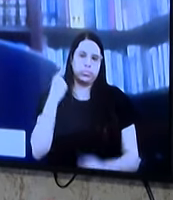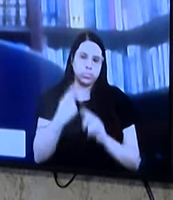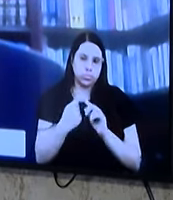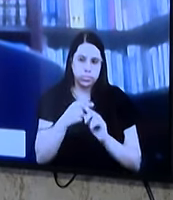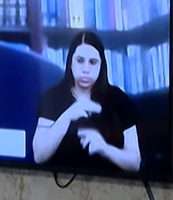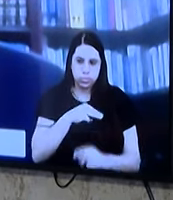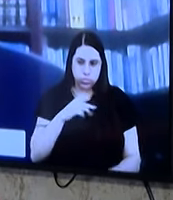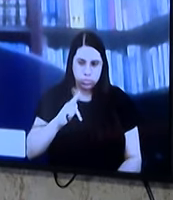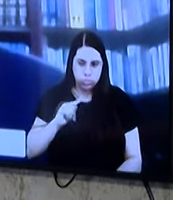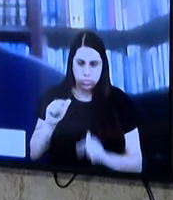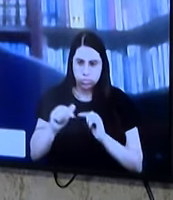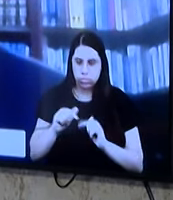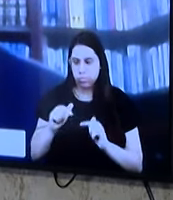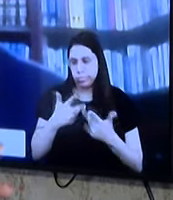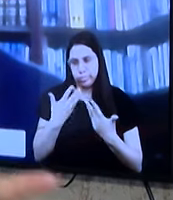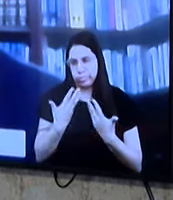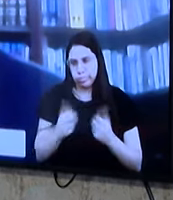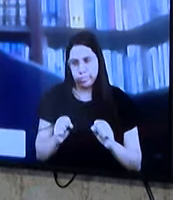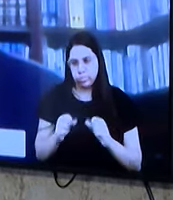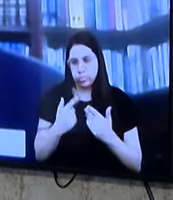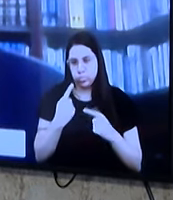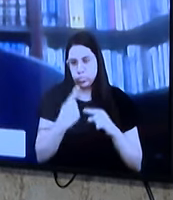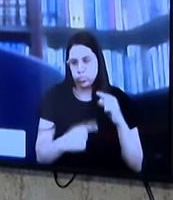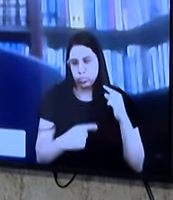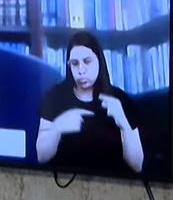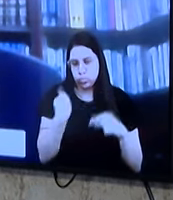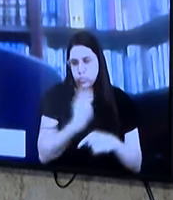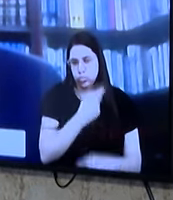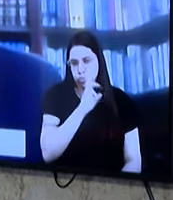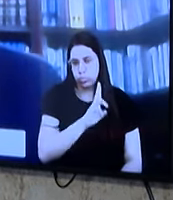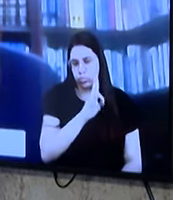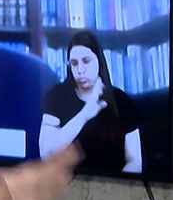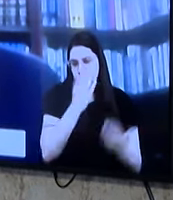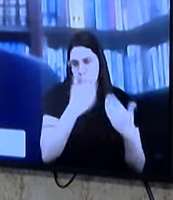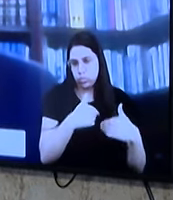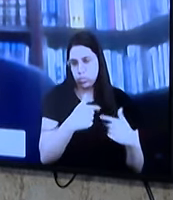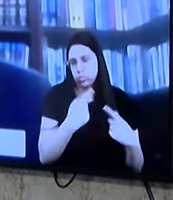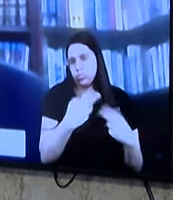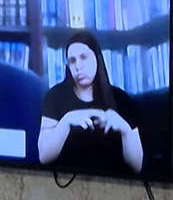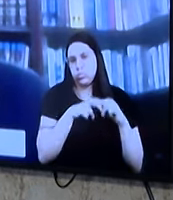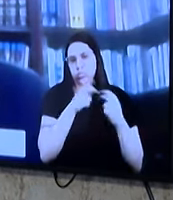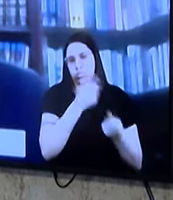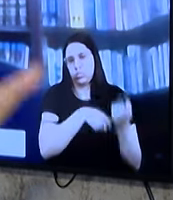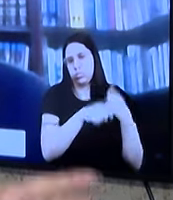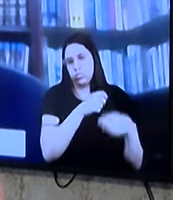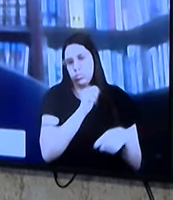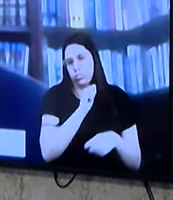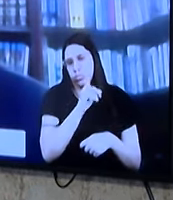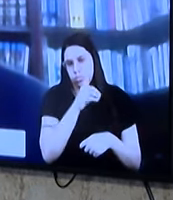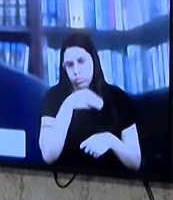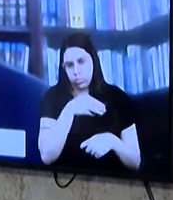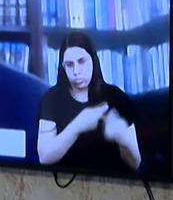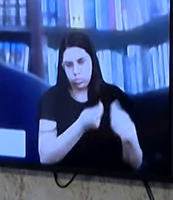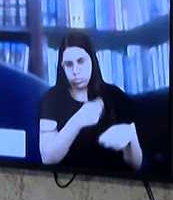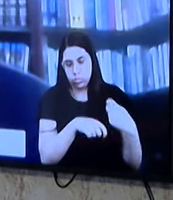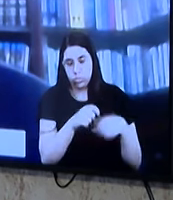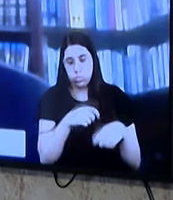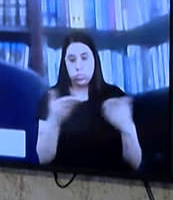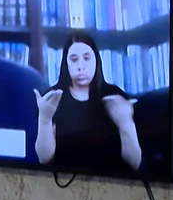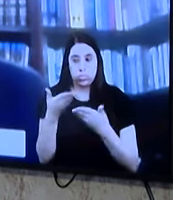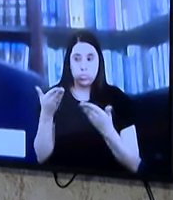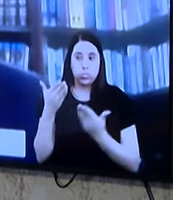com problema ligamos várias vezes na operadora Eles mandaram o técnico o técnico trocou o aparelho duas